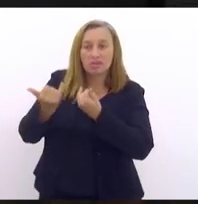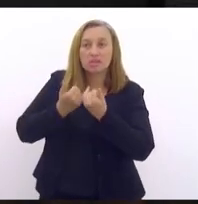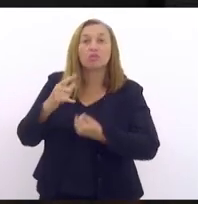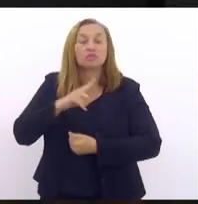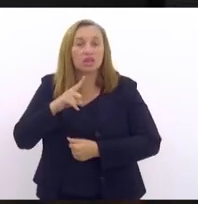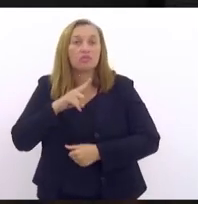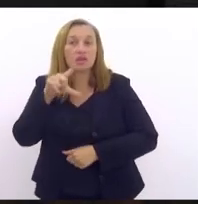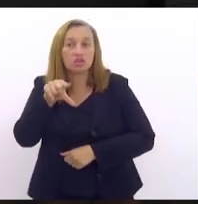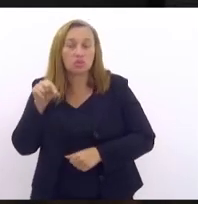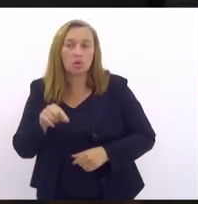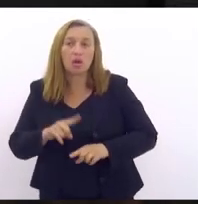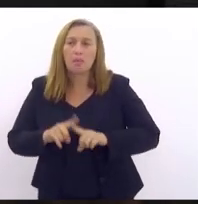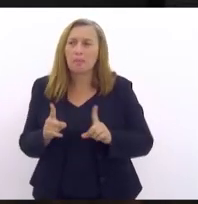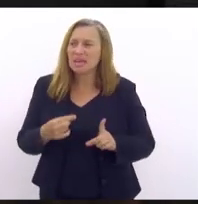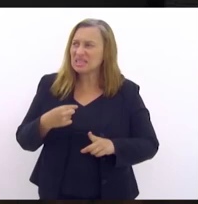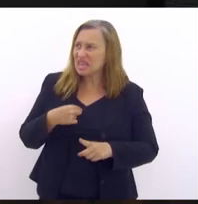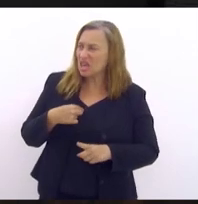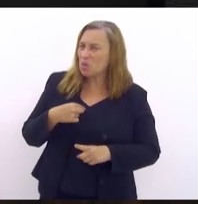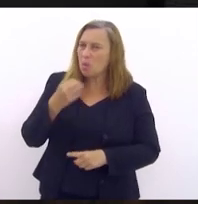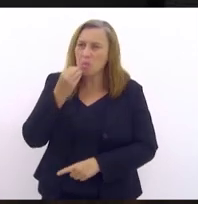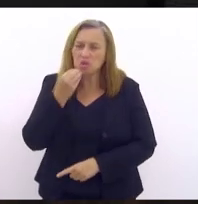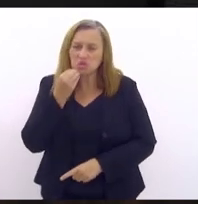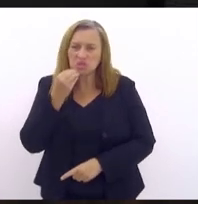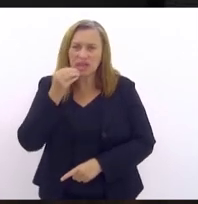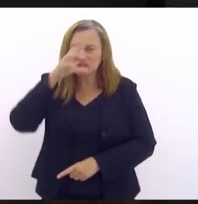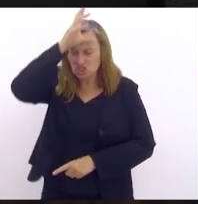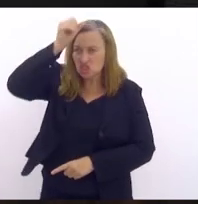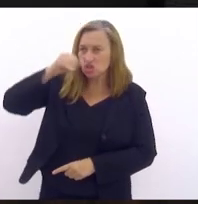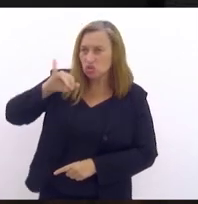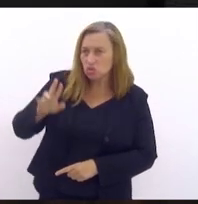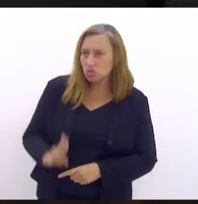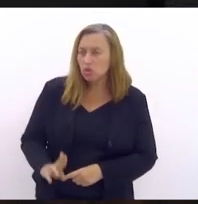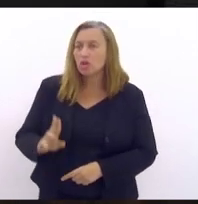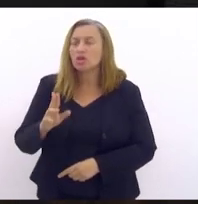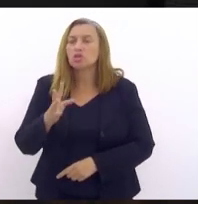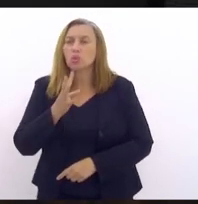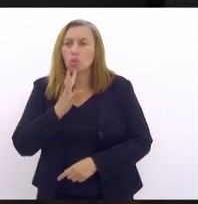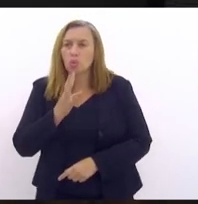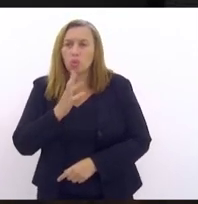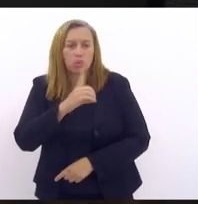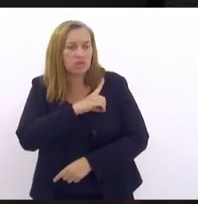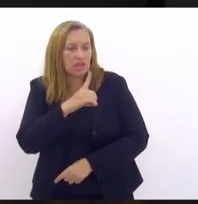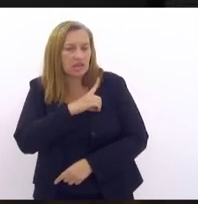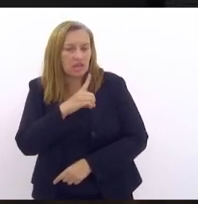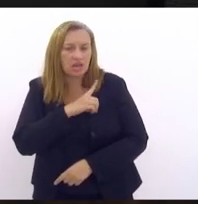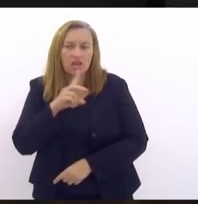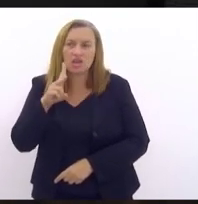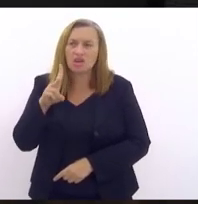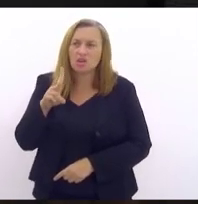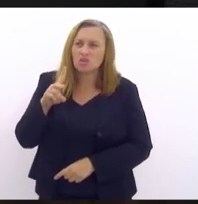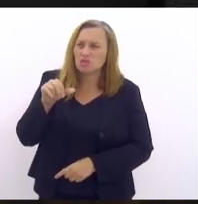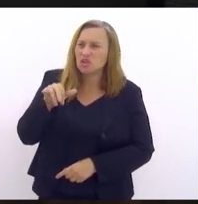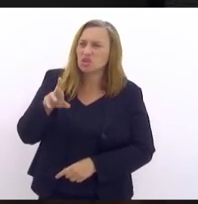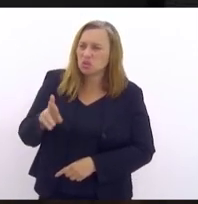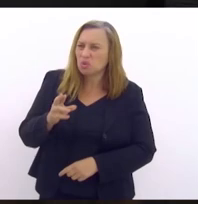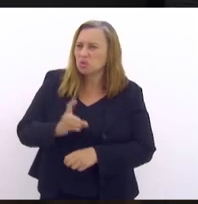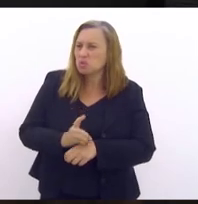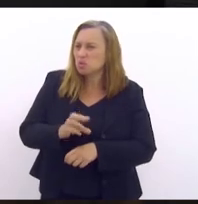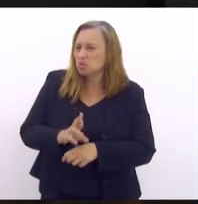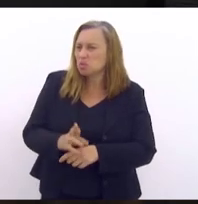tive sequer, Tia Ju, oportunidade ainda de conhecer o delegado doutor Vitor, se eu não me engano, que é o primeiro